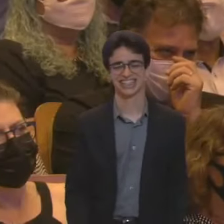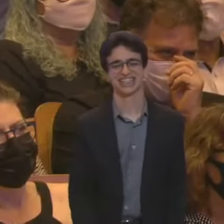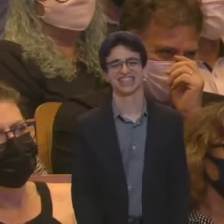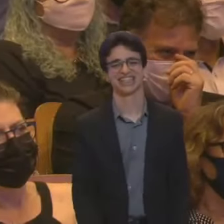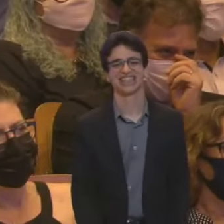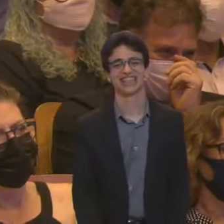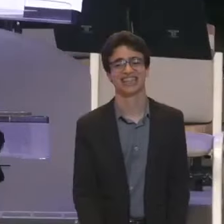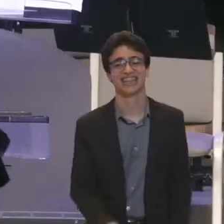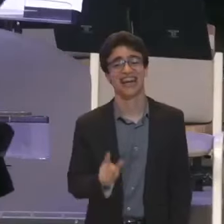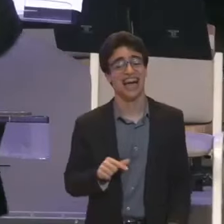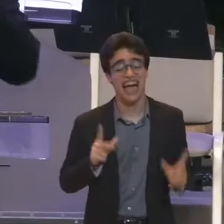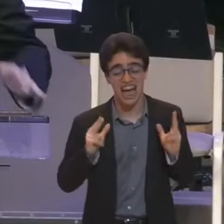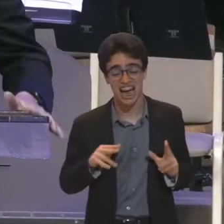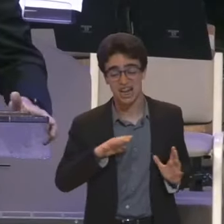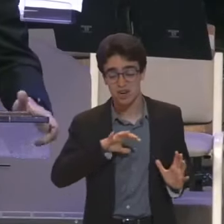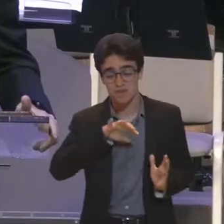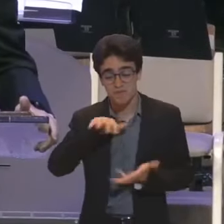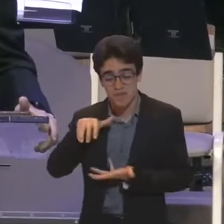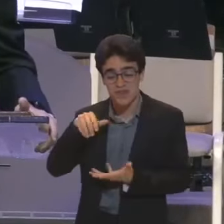Assim é o mundo que a gente vive.